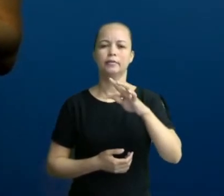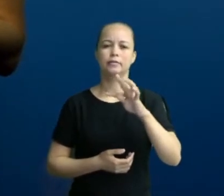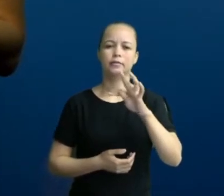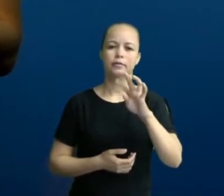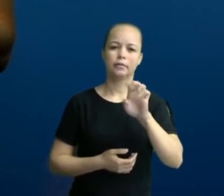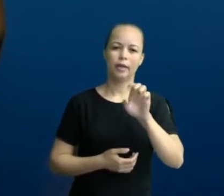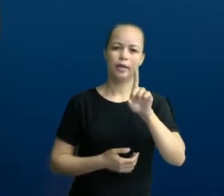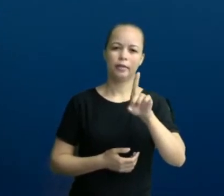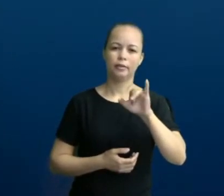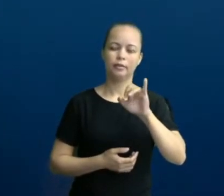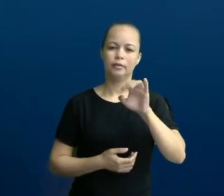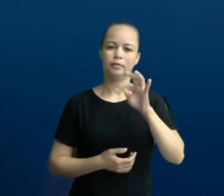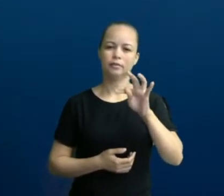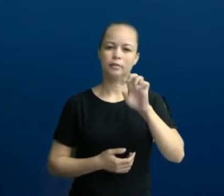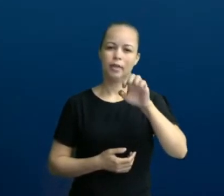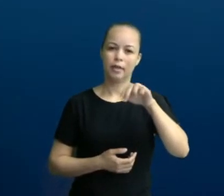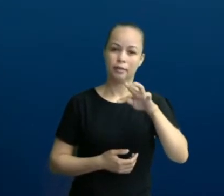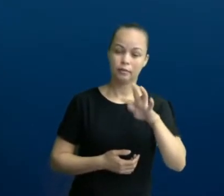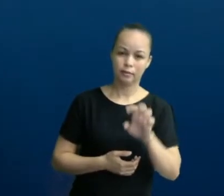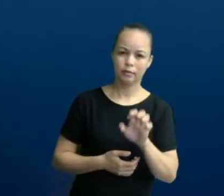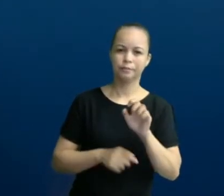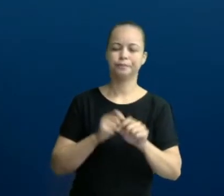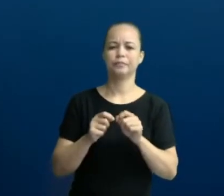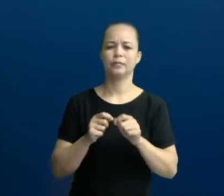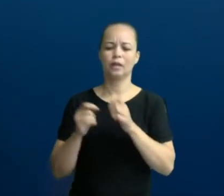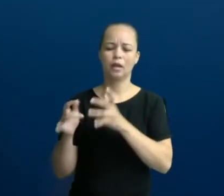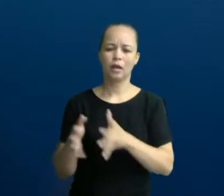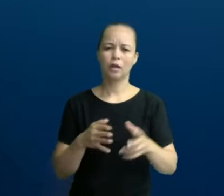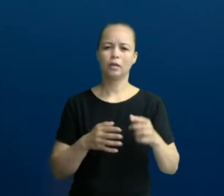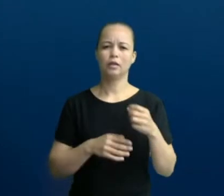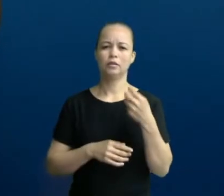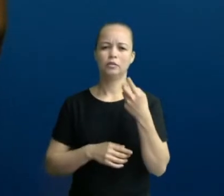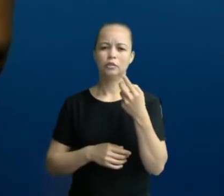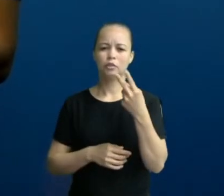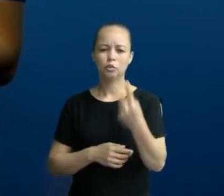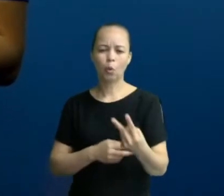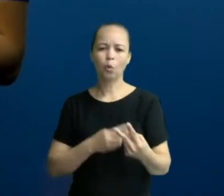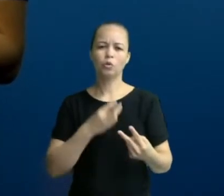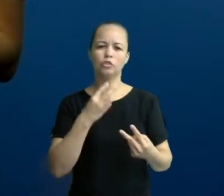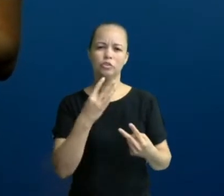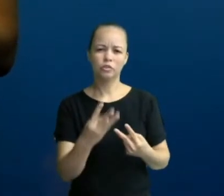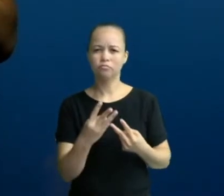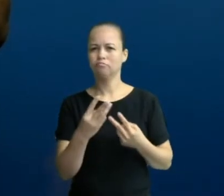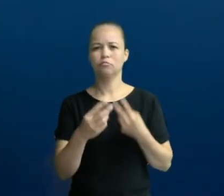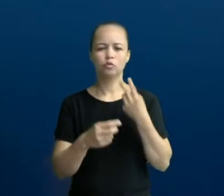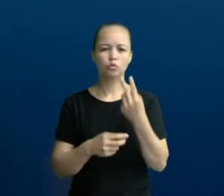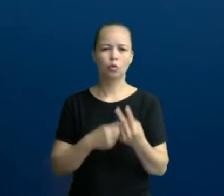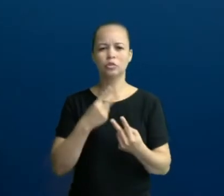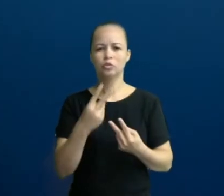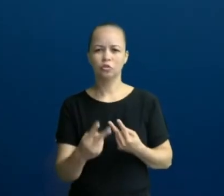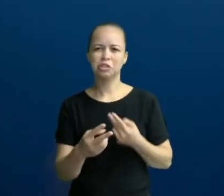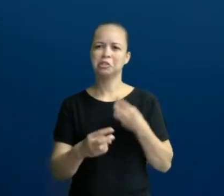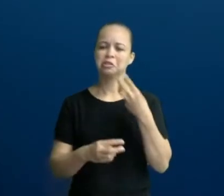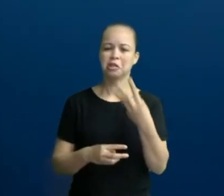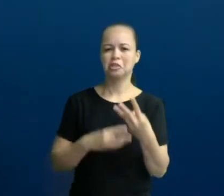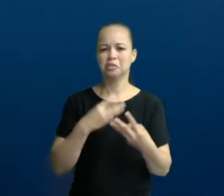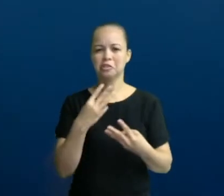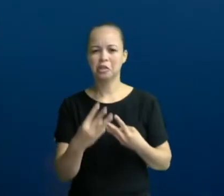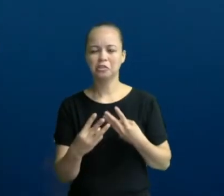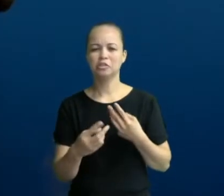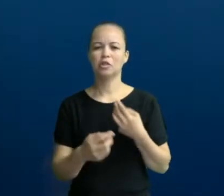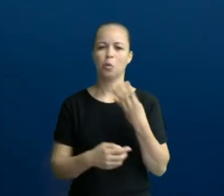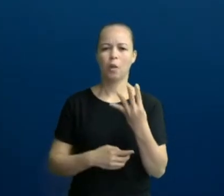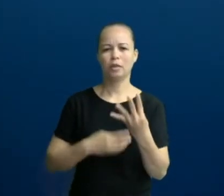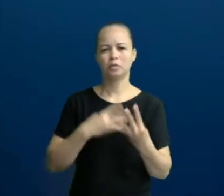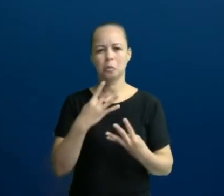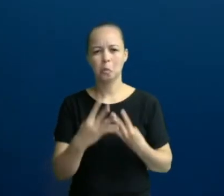pode ela pode ocorrer a cada 2 dias, a cada 3 dias, a cada 4 dias. Mas como é que acontece isso? Quando ela for a cada 3